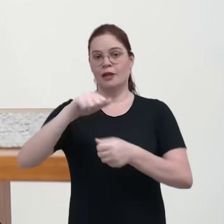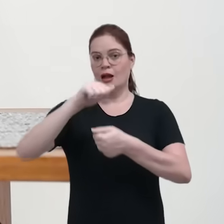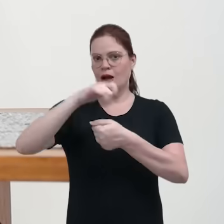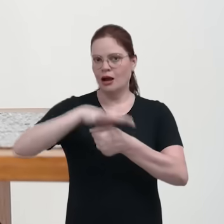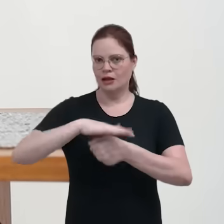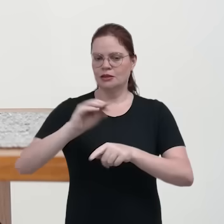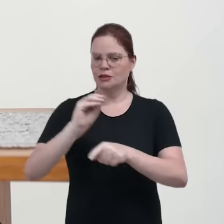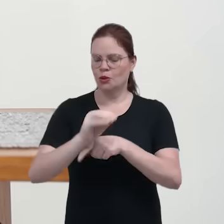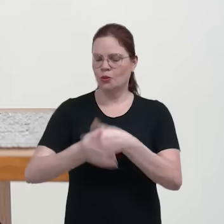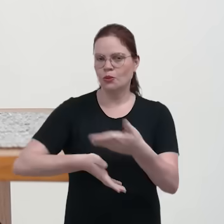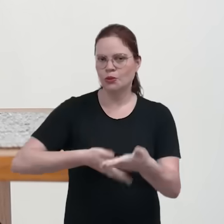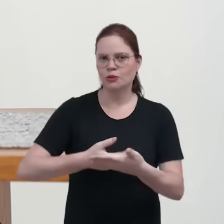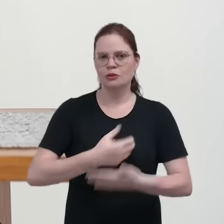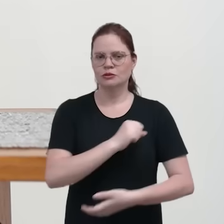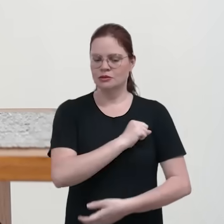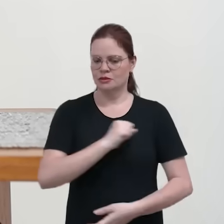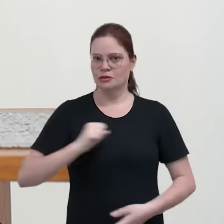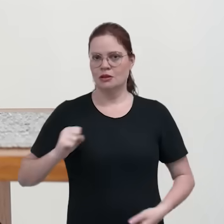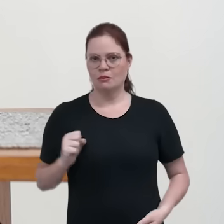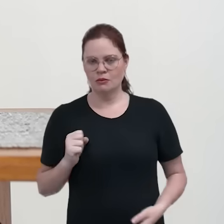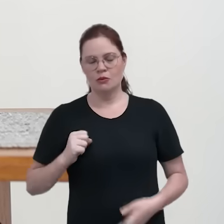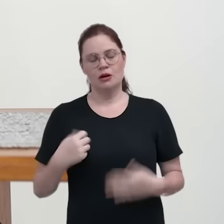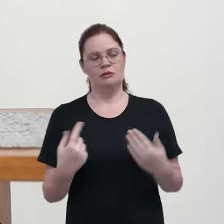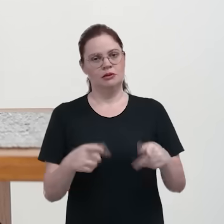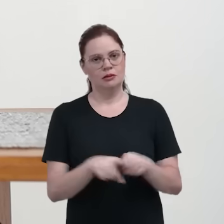Ana, que criou